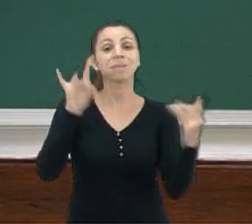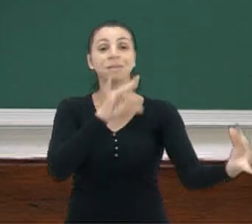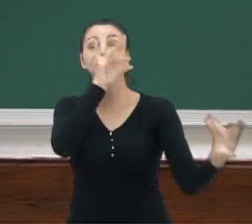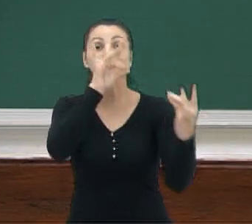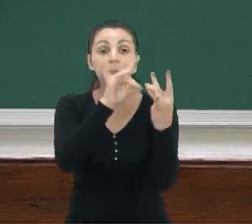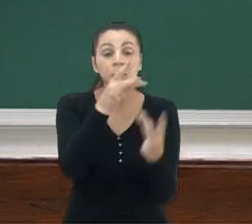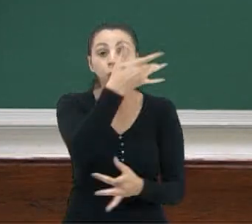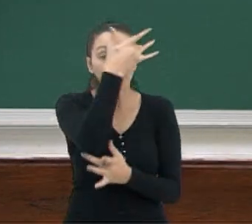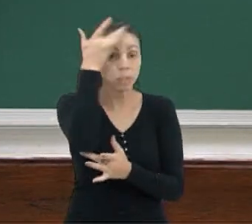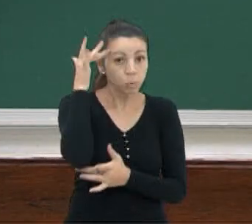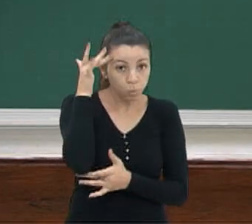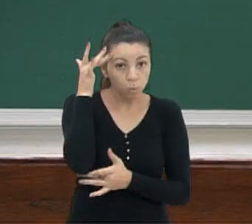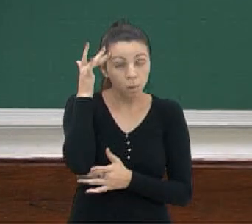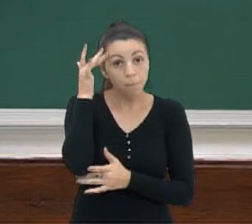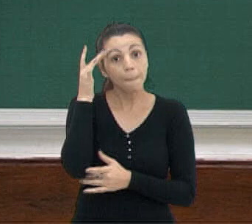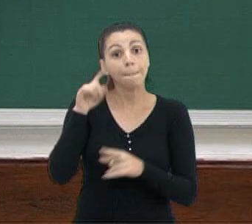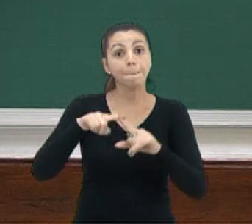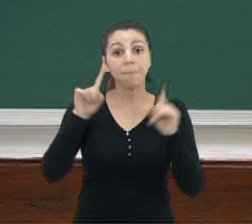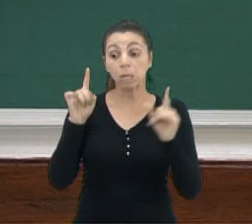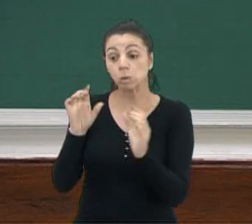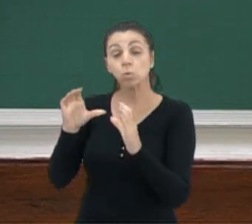equipe tal, certo?